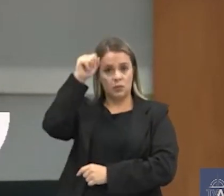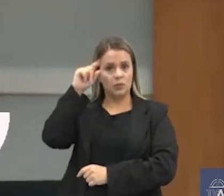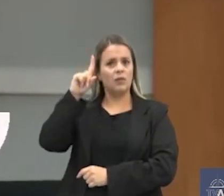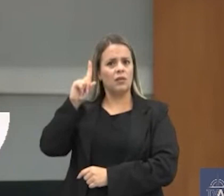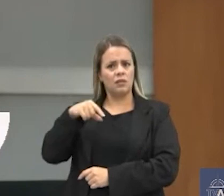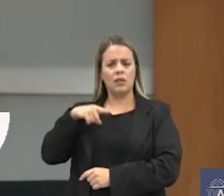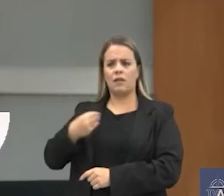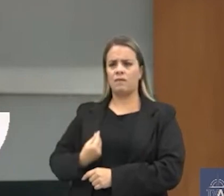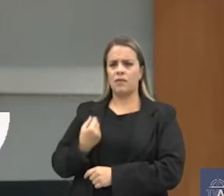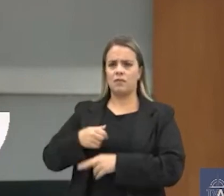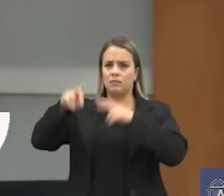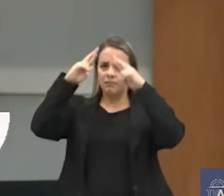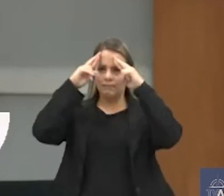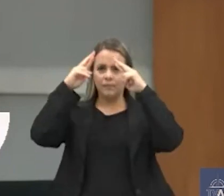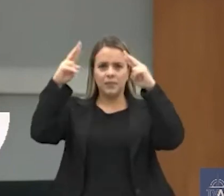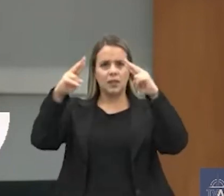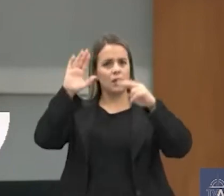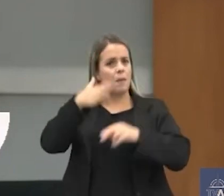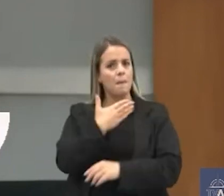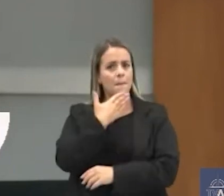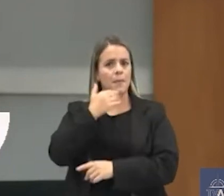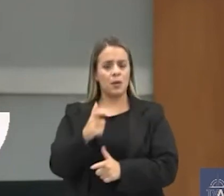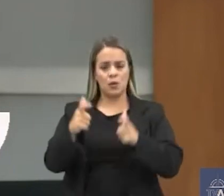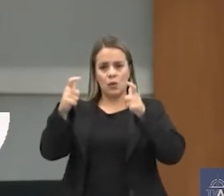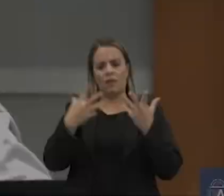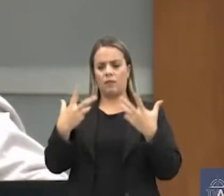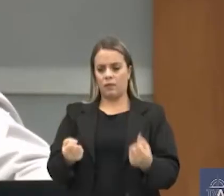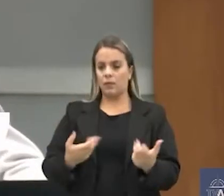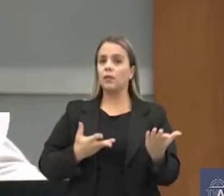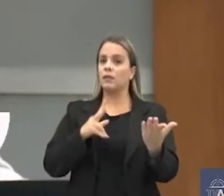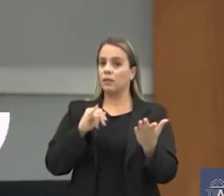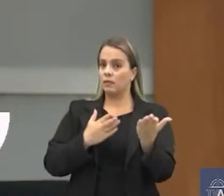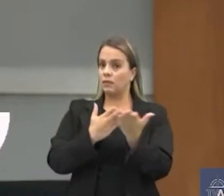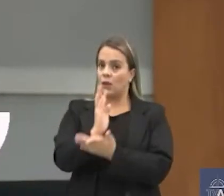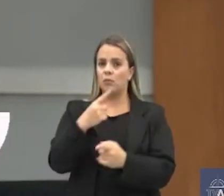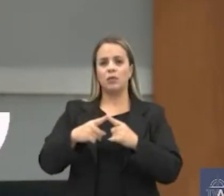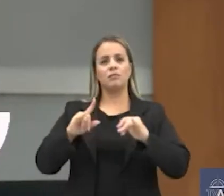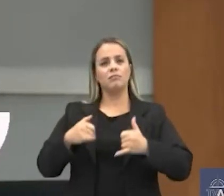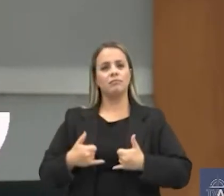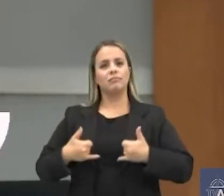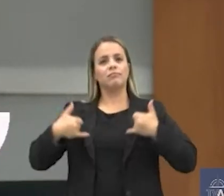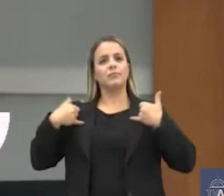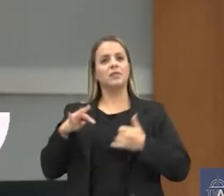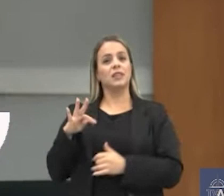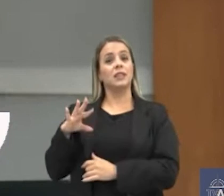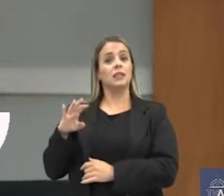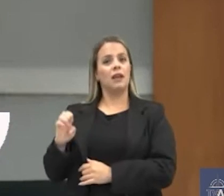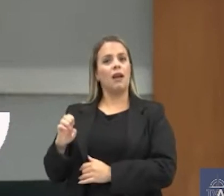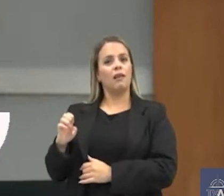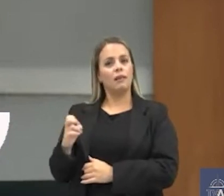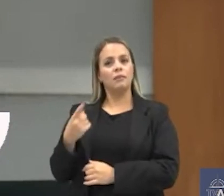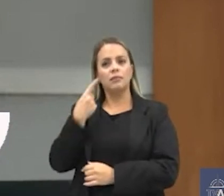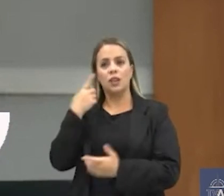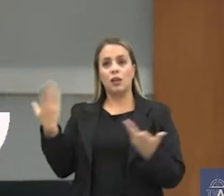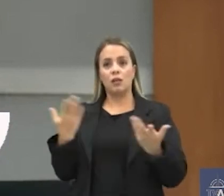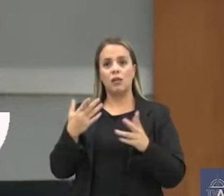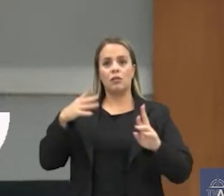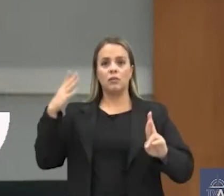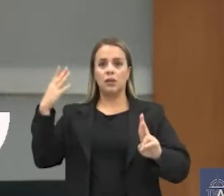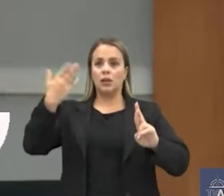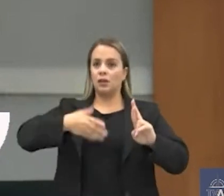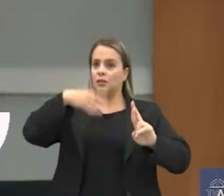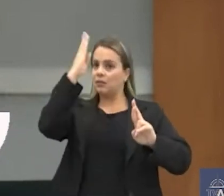respeitado e é tido como melhor Tribunal de Contas do Brasil e nós temos orgulho de um tribunal que virou referência Nacional